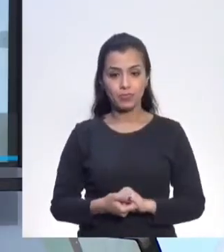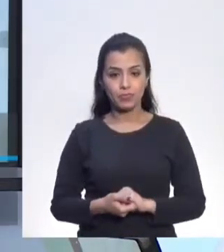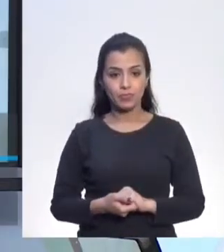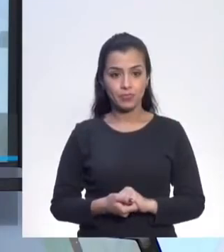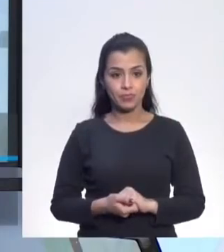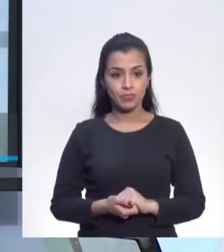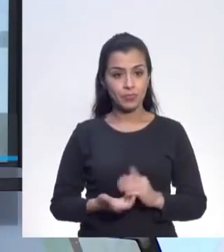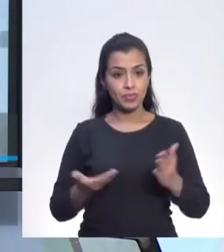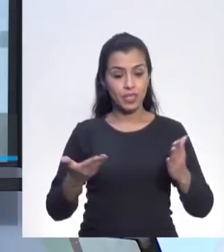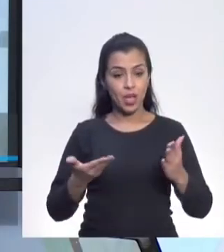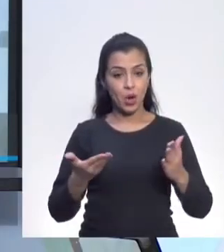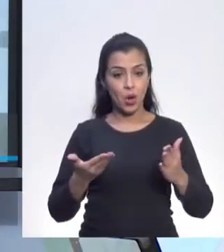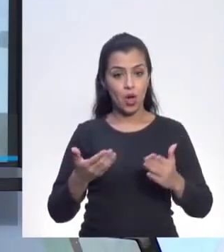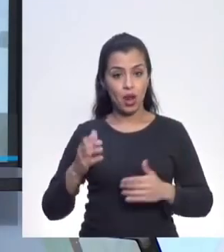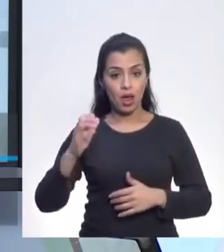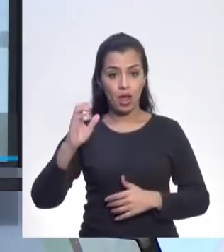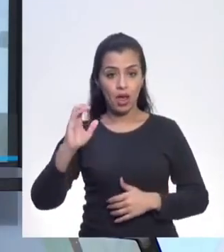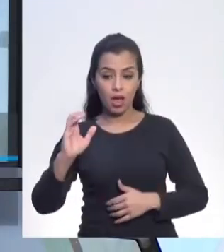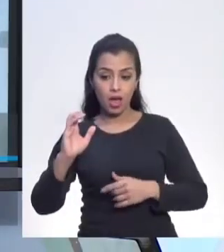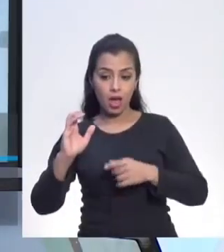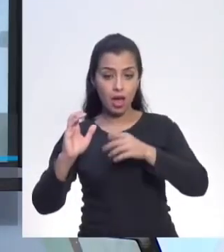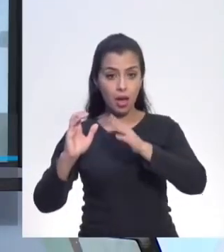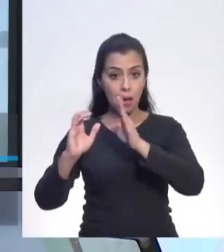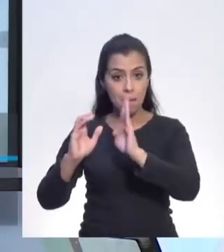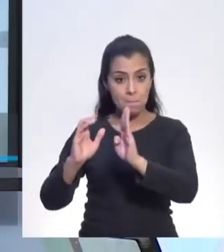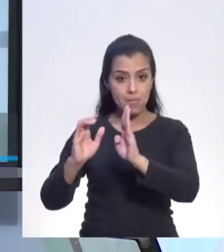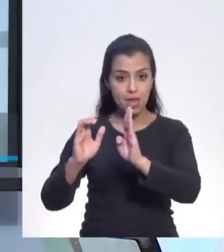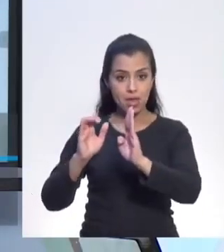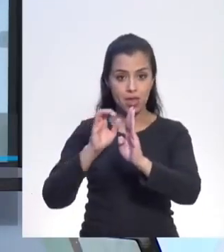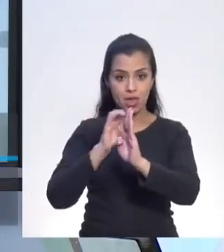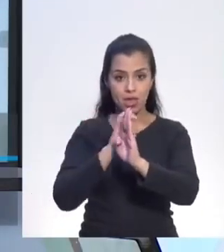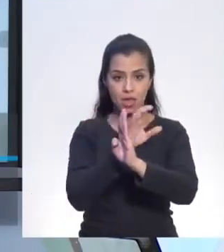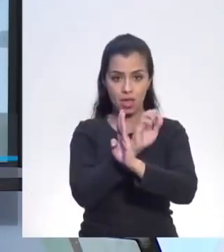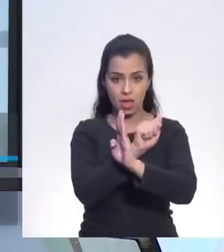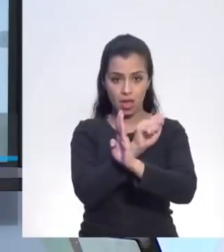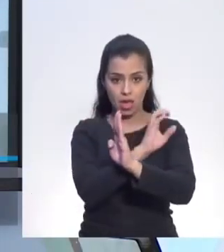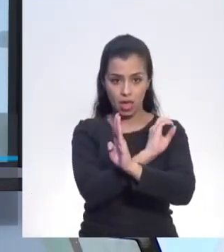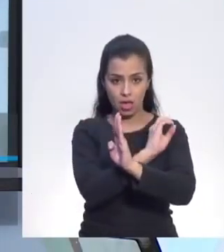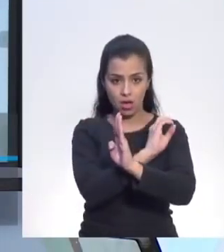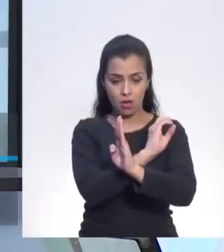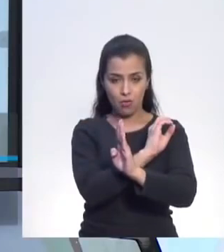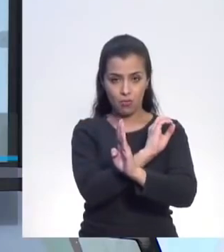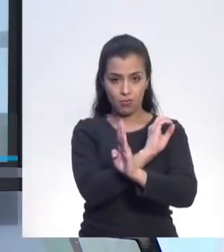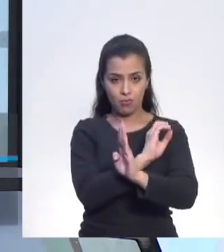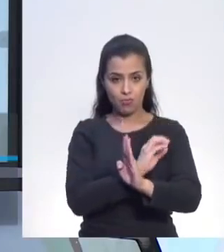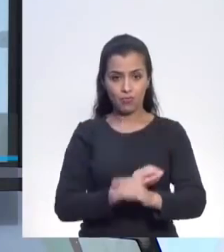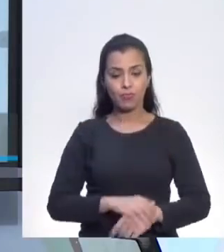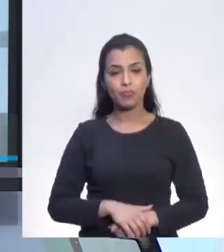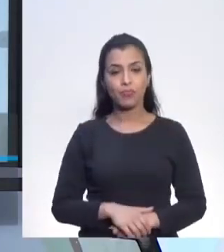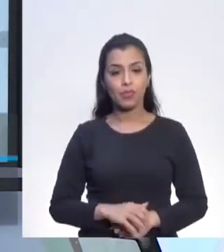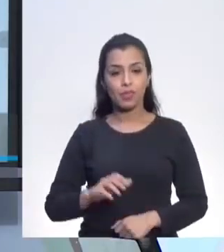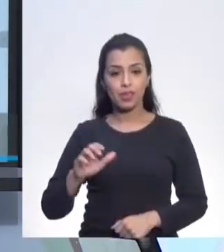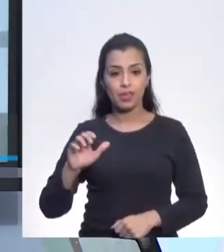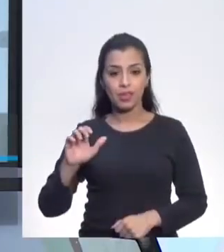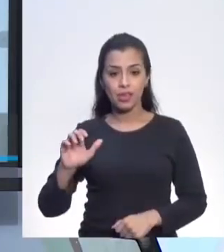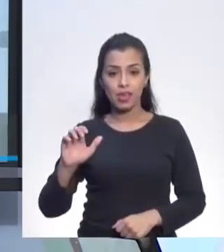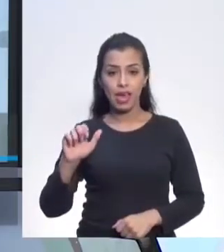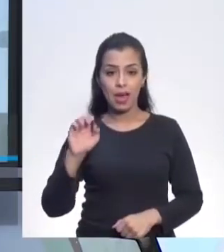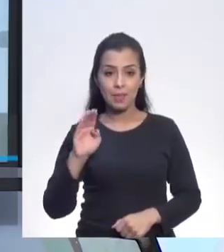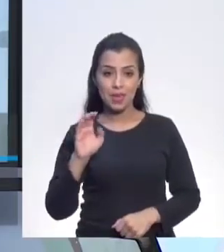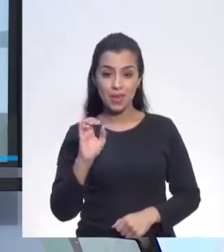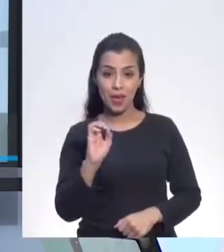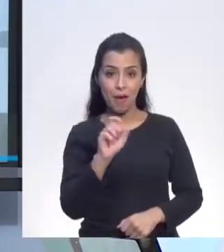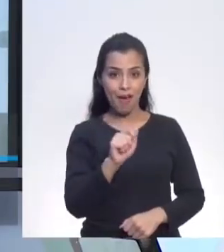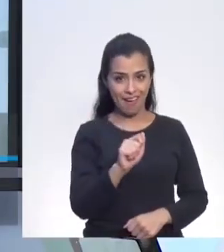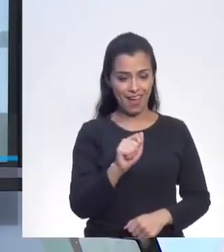na segunda posição? E agora, vamos inverter as 2 últimas letrinhas? E agora, vamos